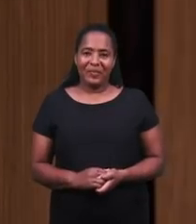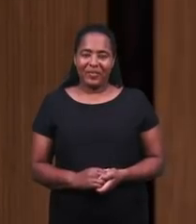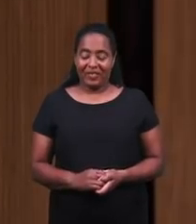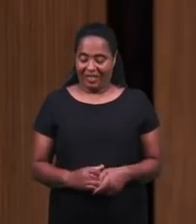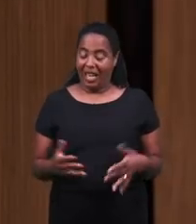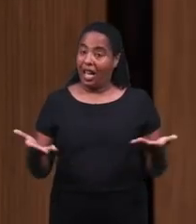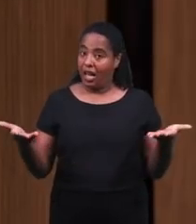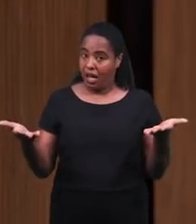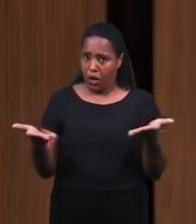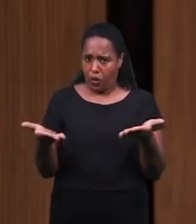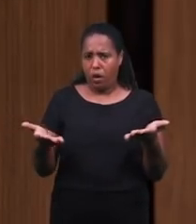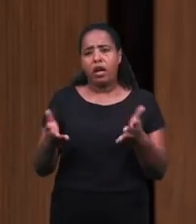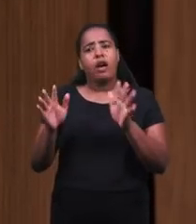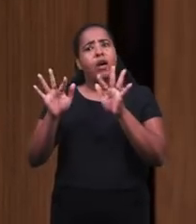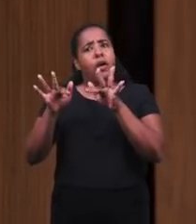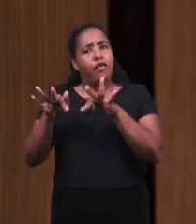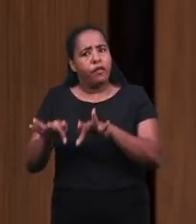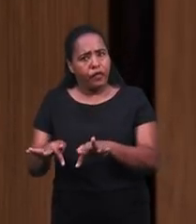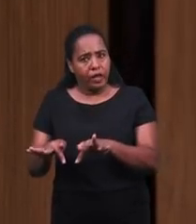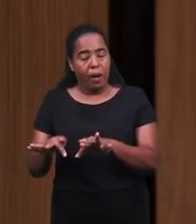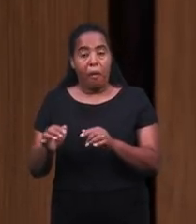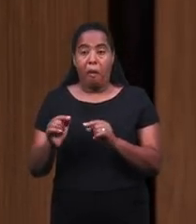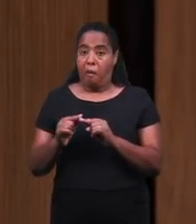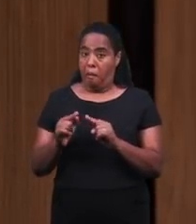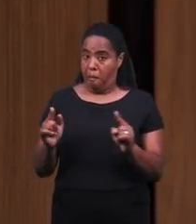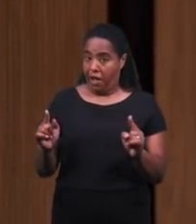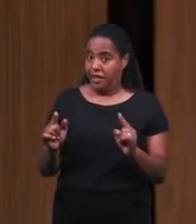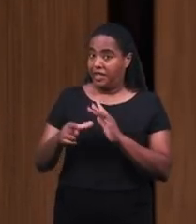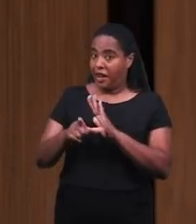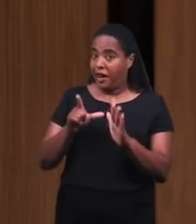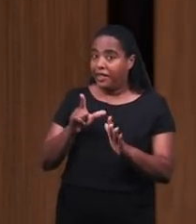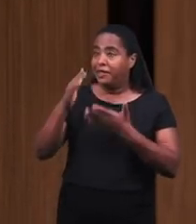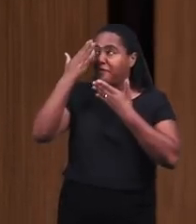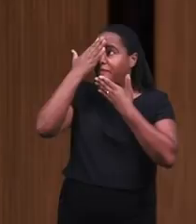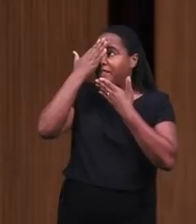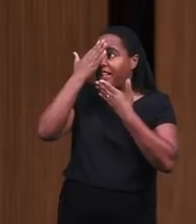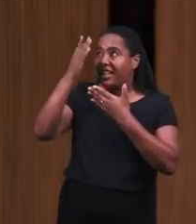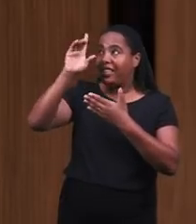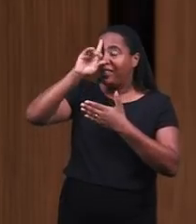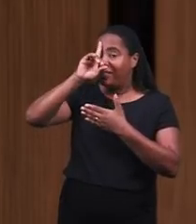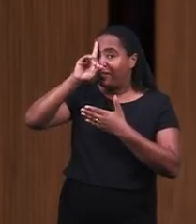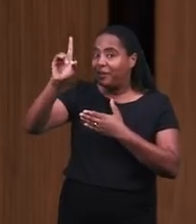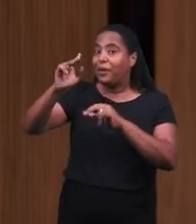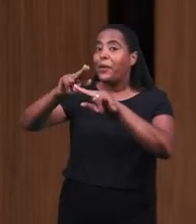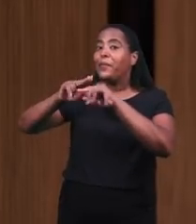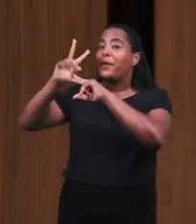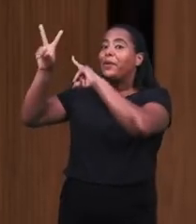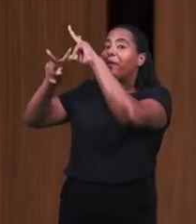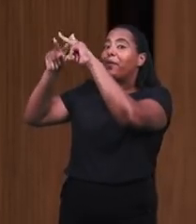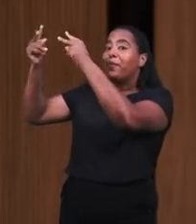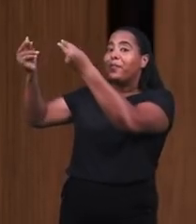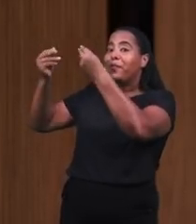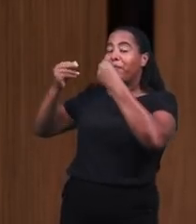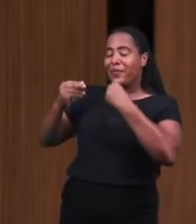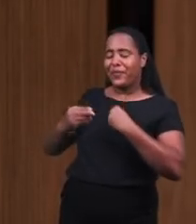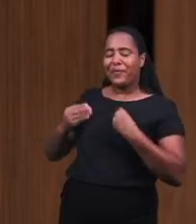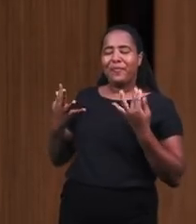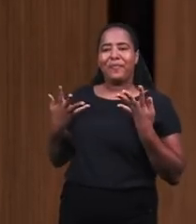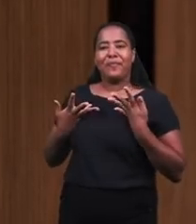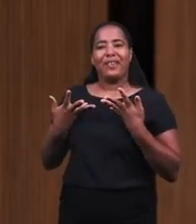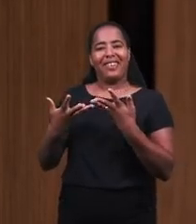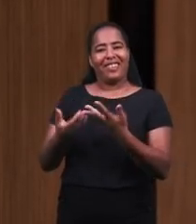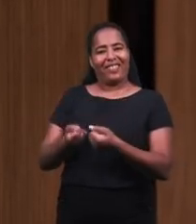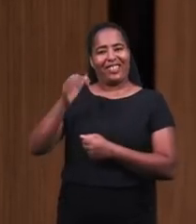Agora, nós vamos encerrar fazendo uma glorificação ao Senhor por este presente maravilhoso que Ele nos